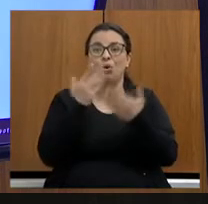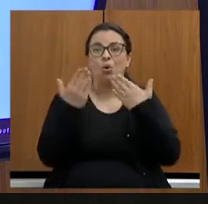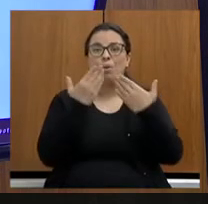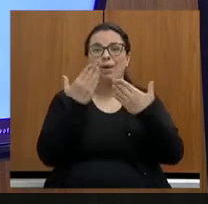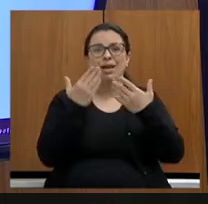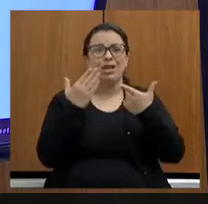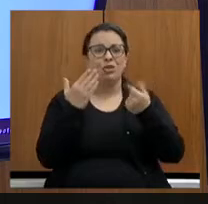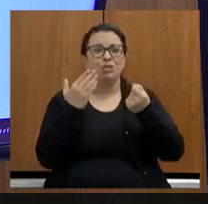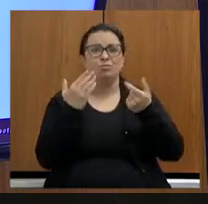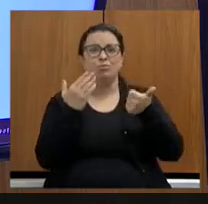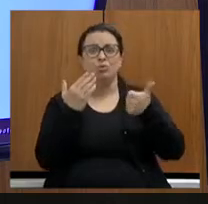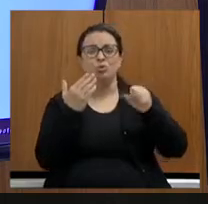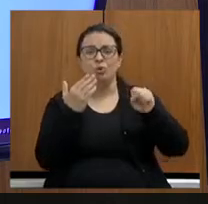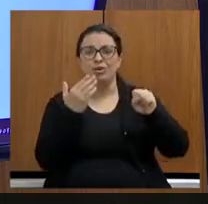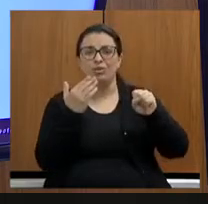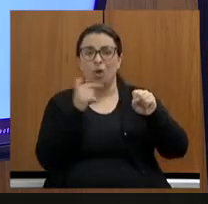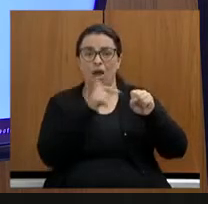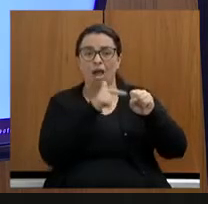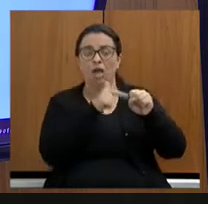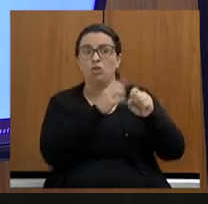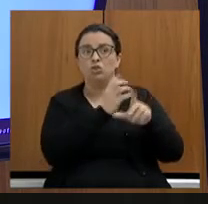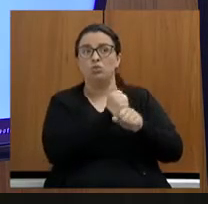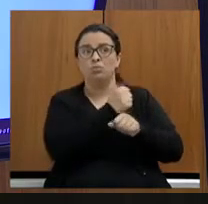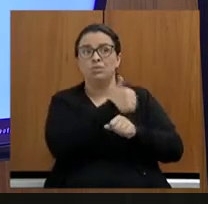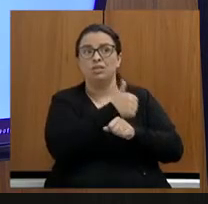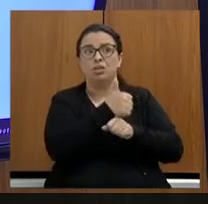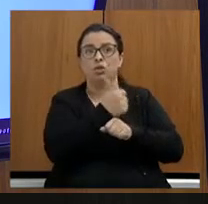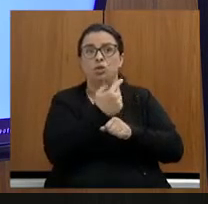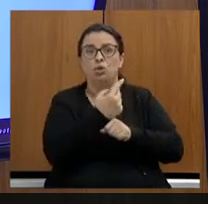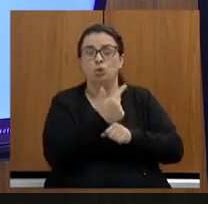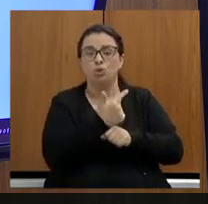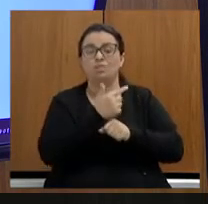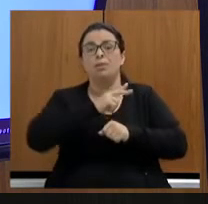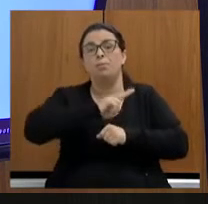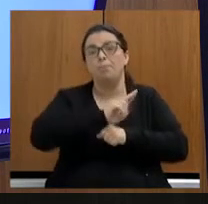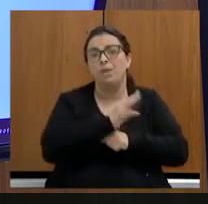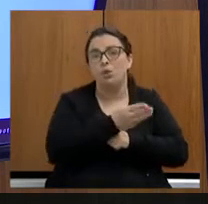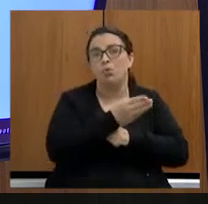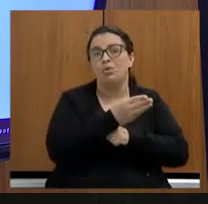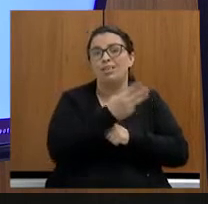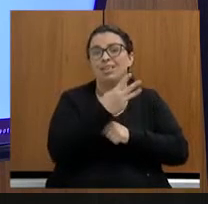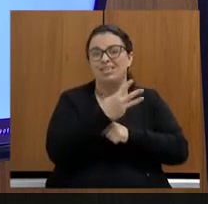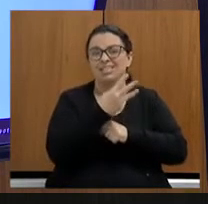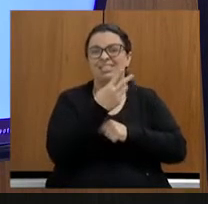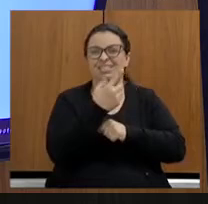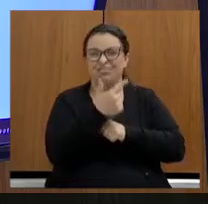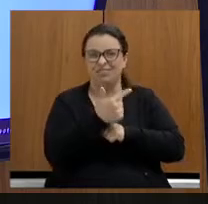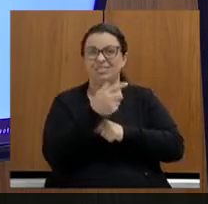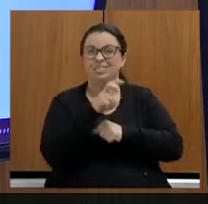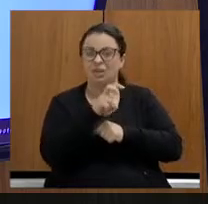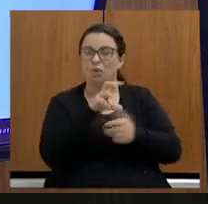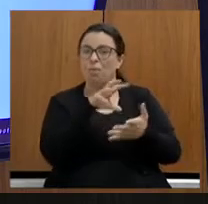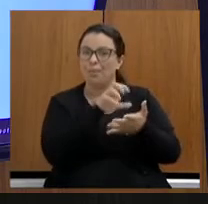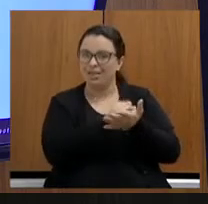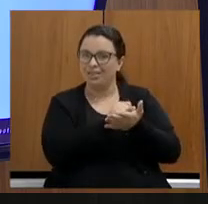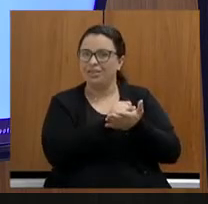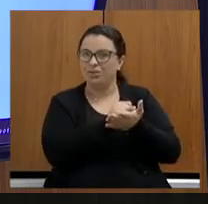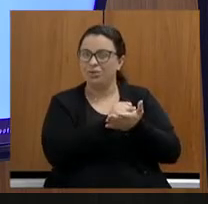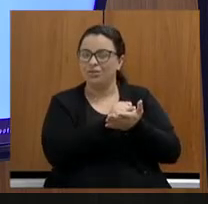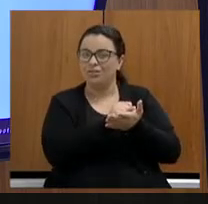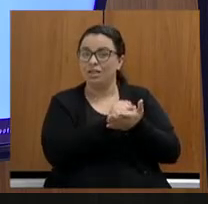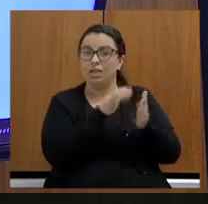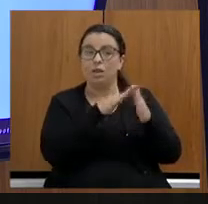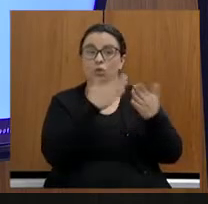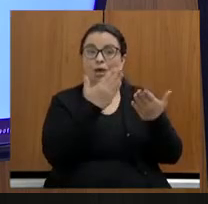2018/2018 fechou o ano com 112 mil 325 matrículas na educação de tempo integral